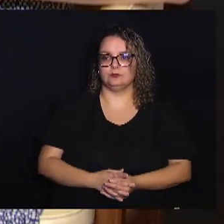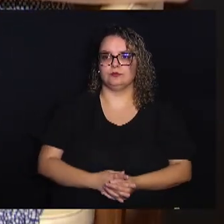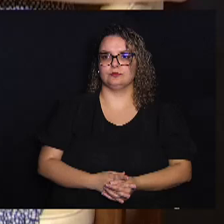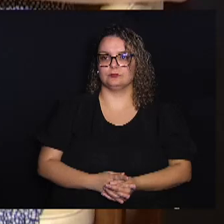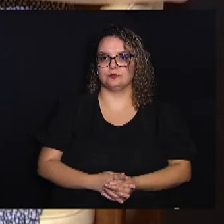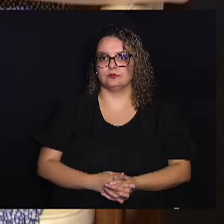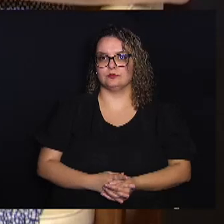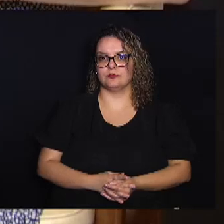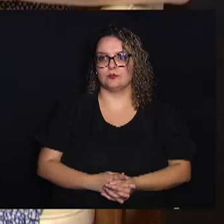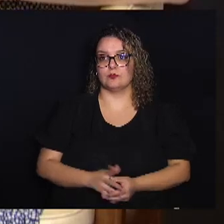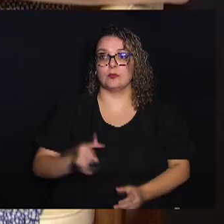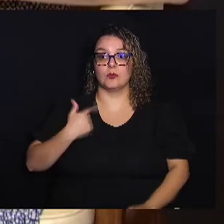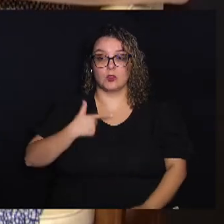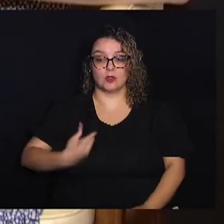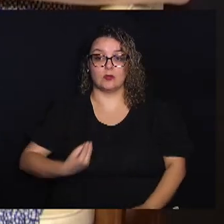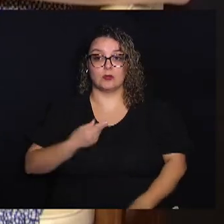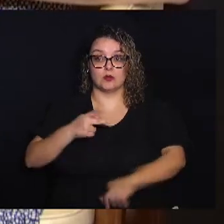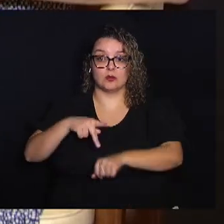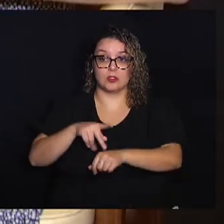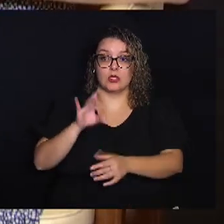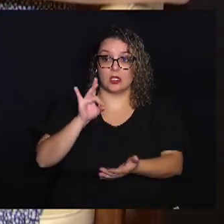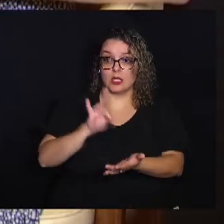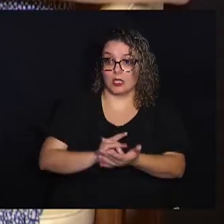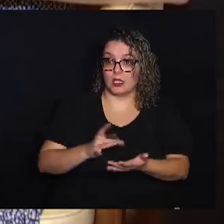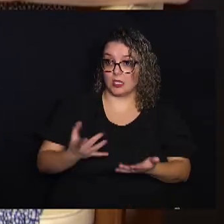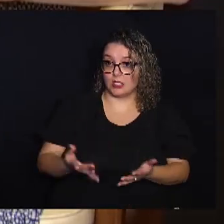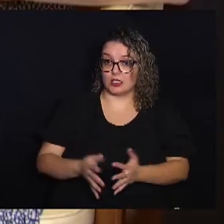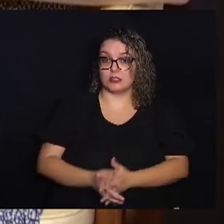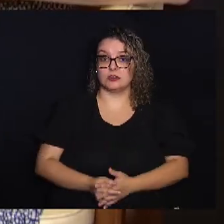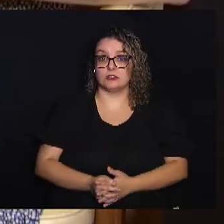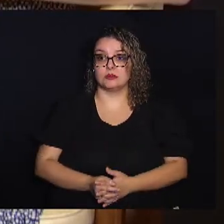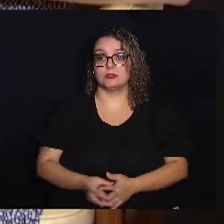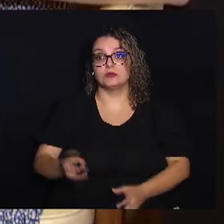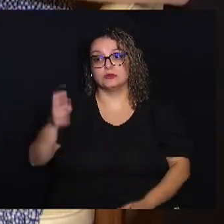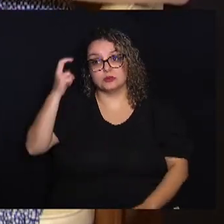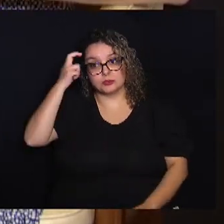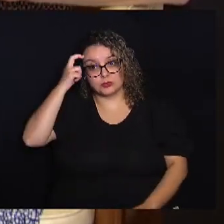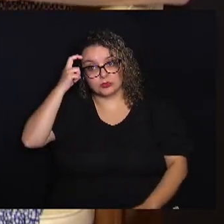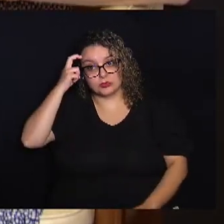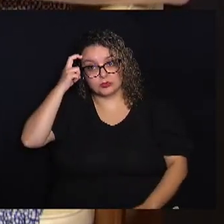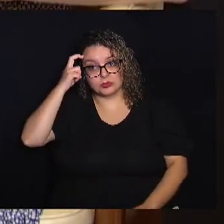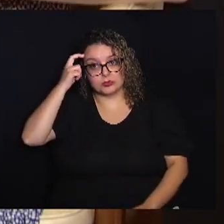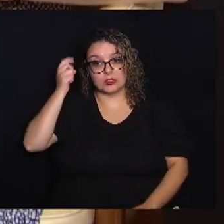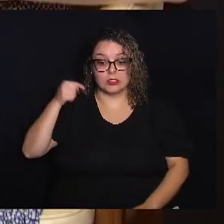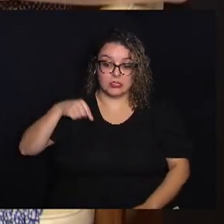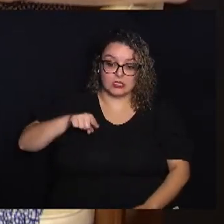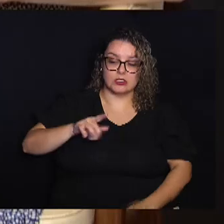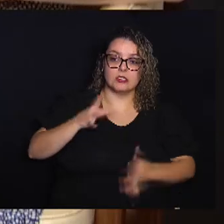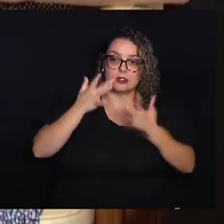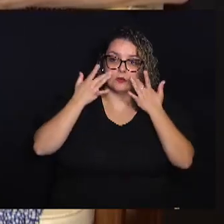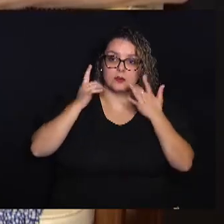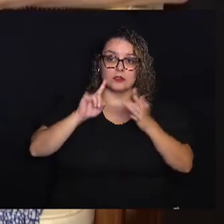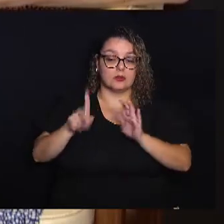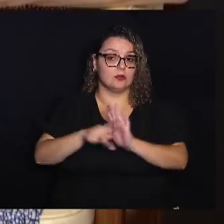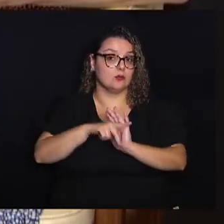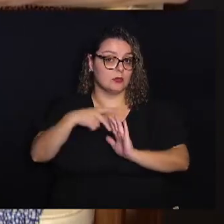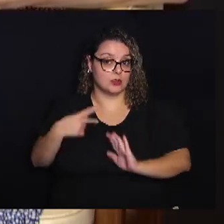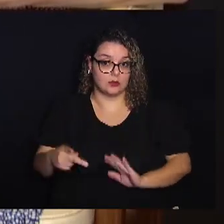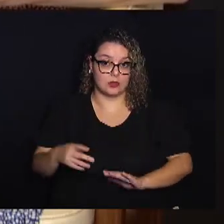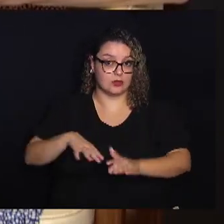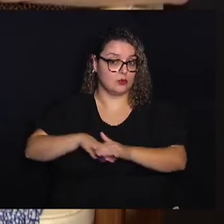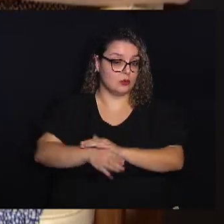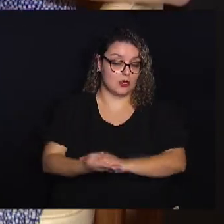A gente ainda vive num país que a realidade é cultural e assim ir ao teatro não faz parte do hábito